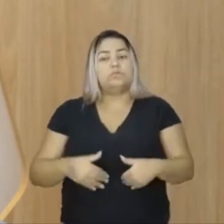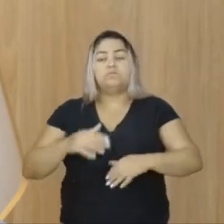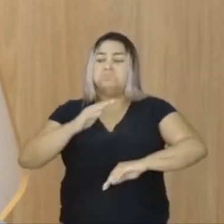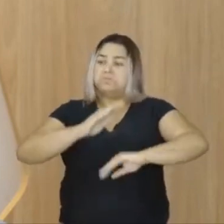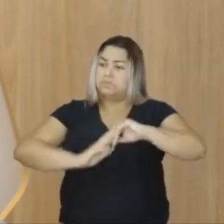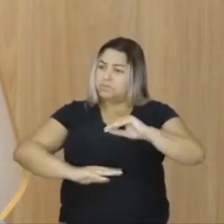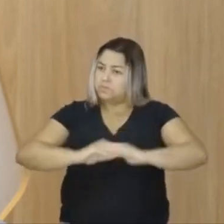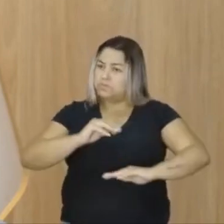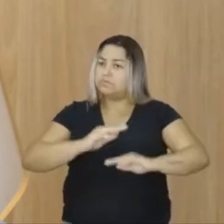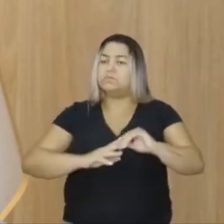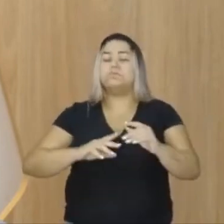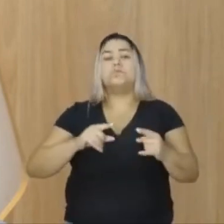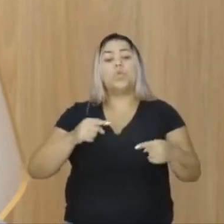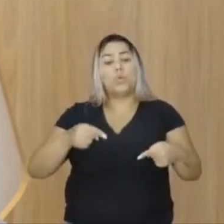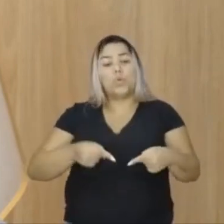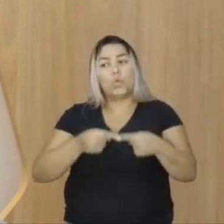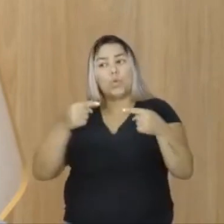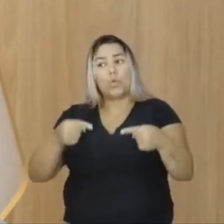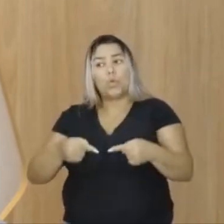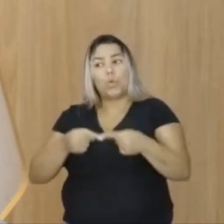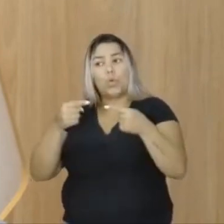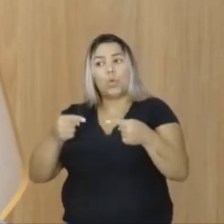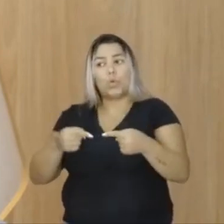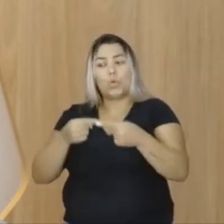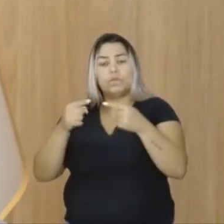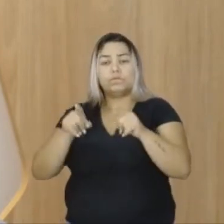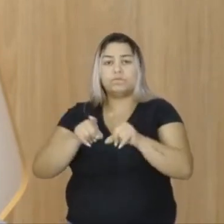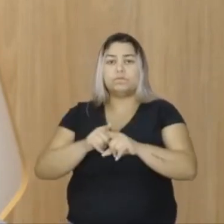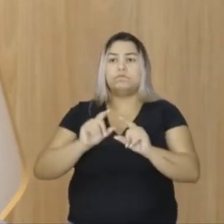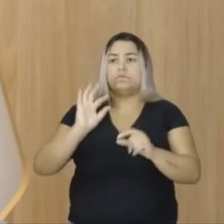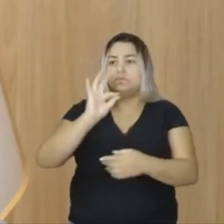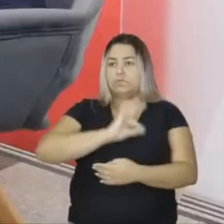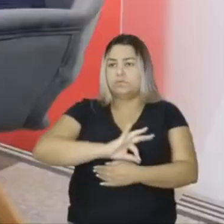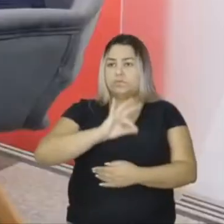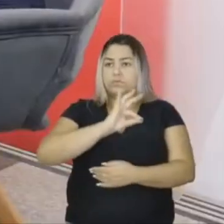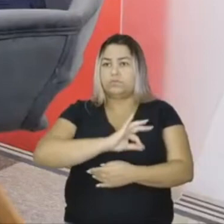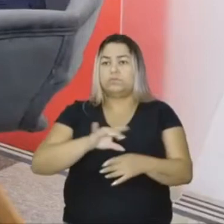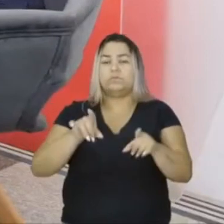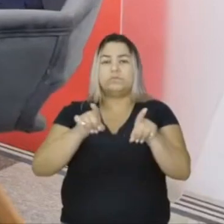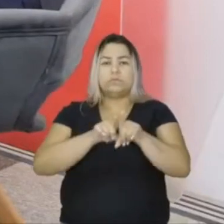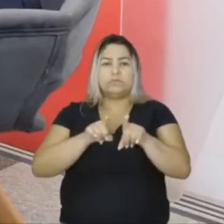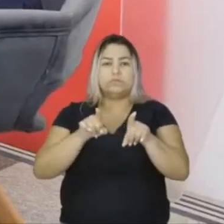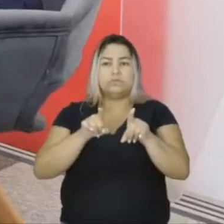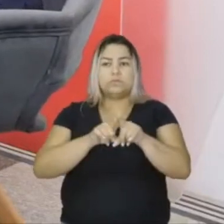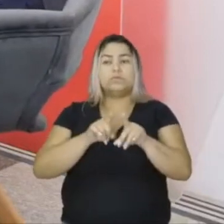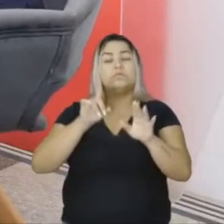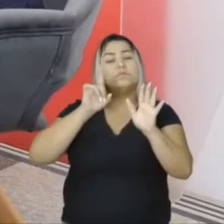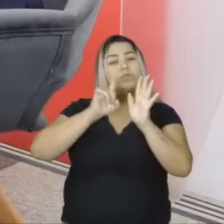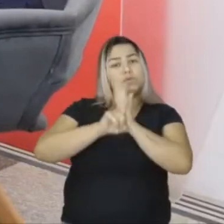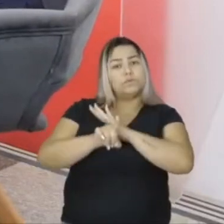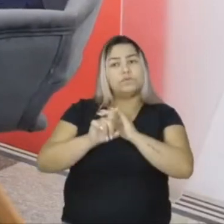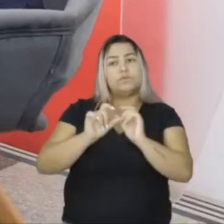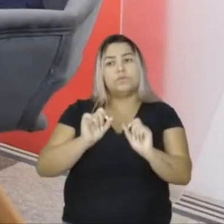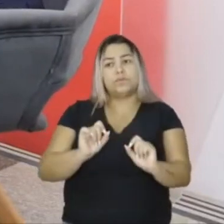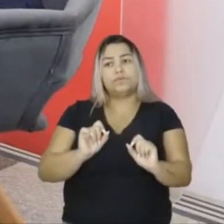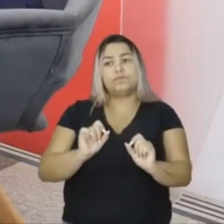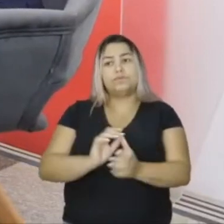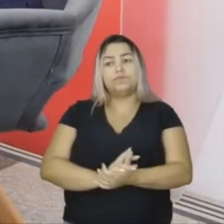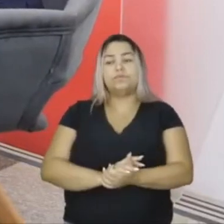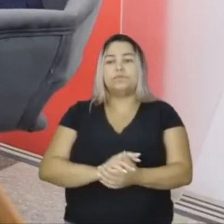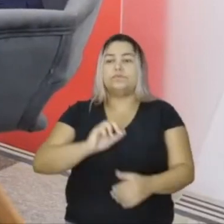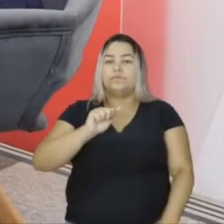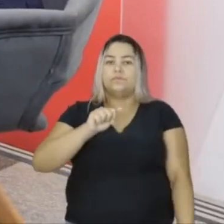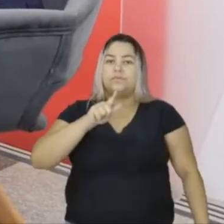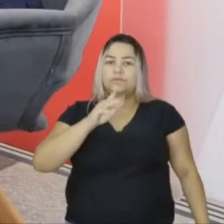ações combinadas, não é só a transferência de renda, mas a transferência de renda também. A gente tem também aqui uma pergunta do